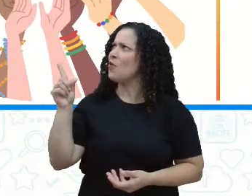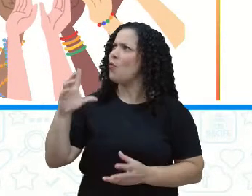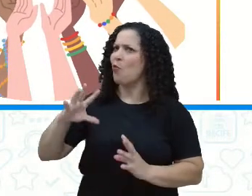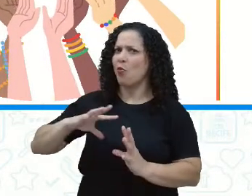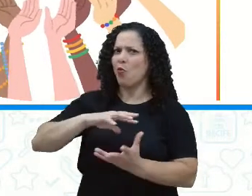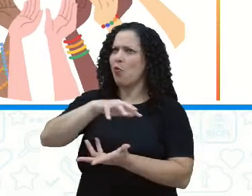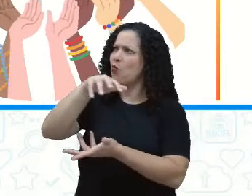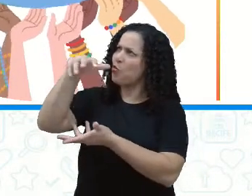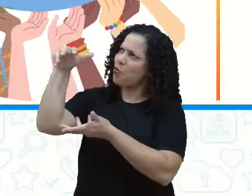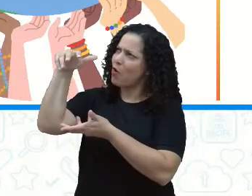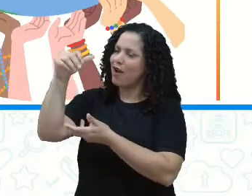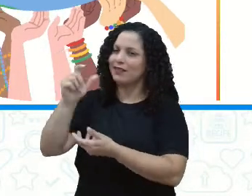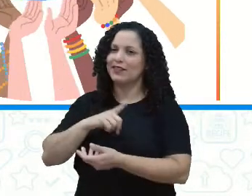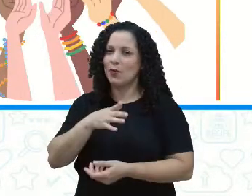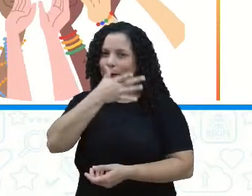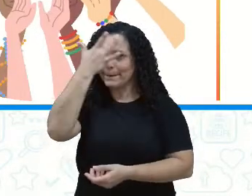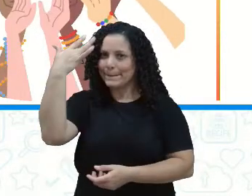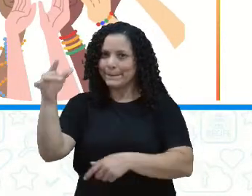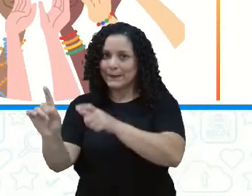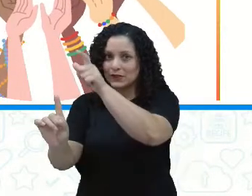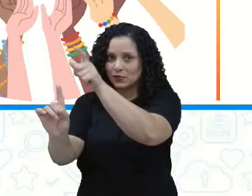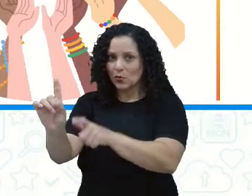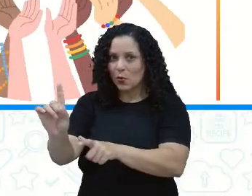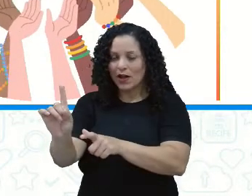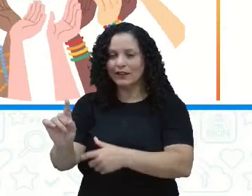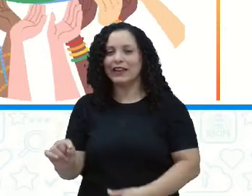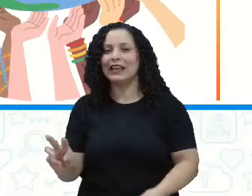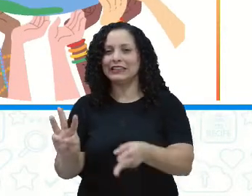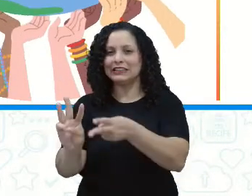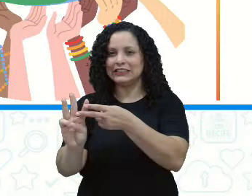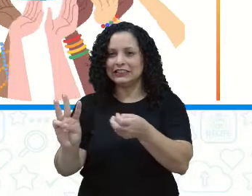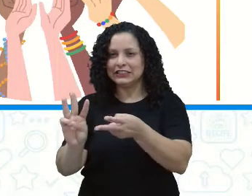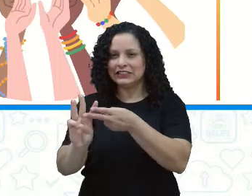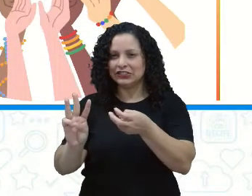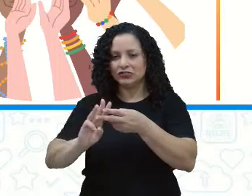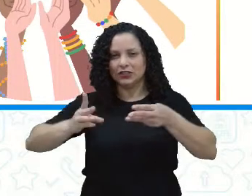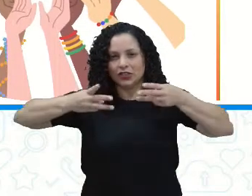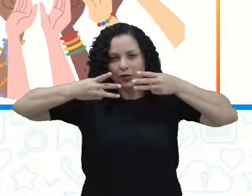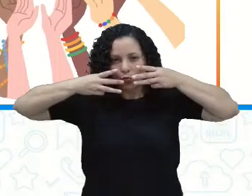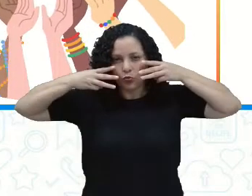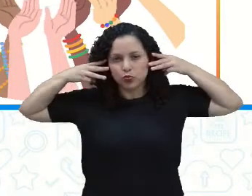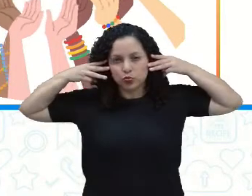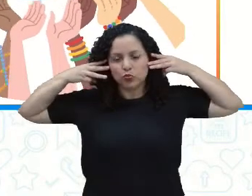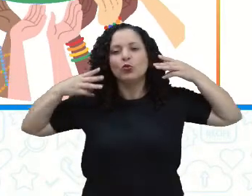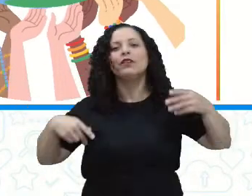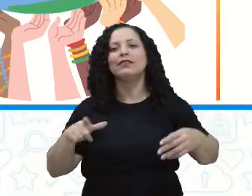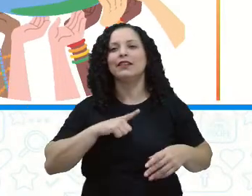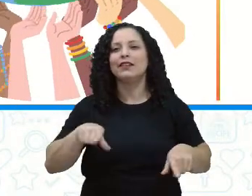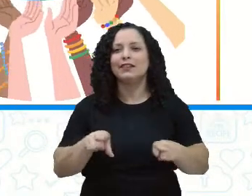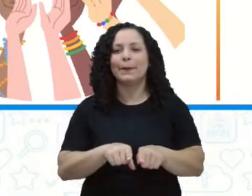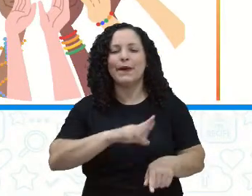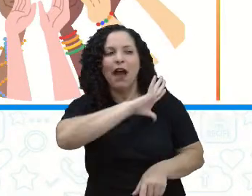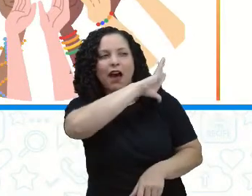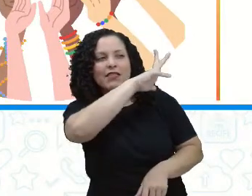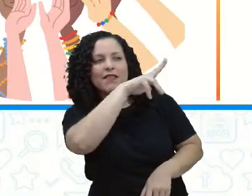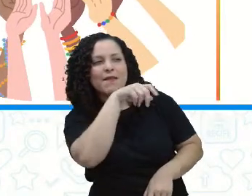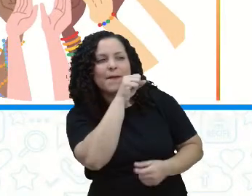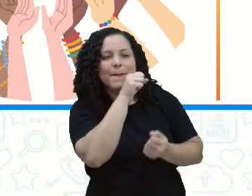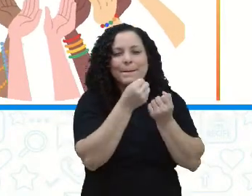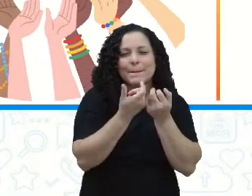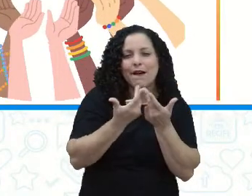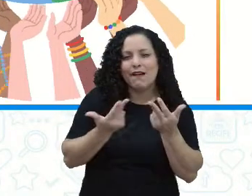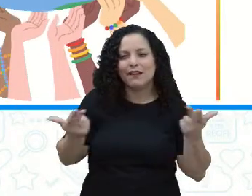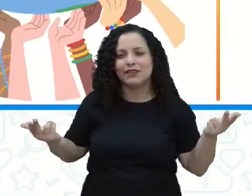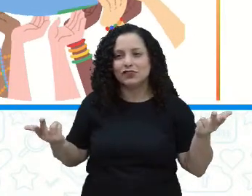né, uma pessoa de origem indígena, com vários animais, e aí também nós temos